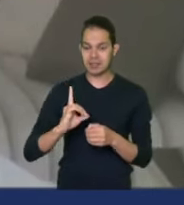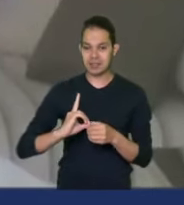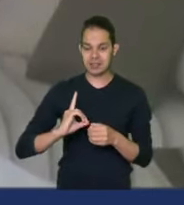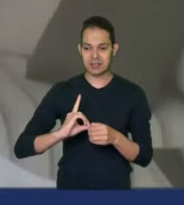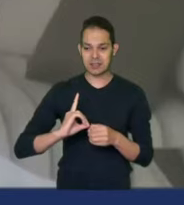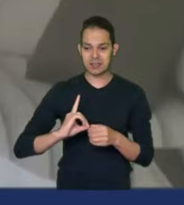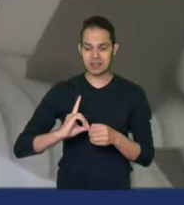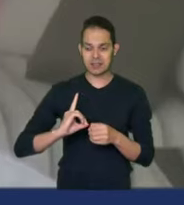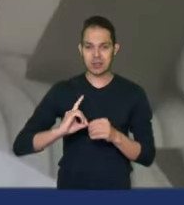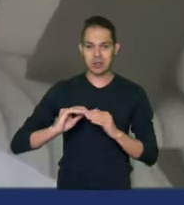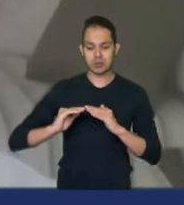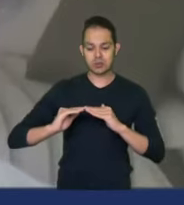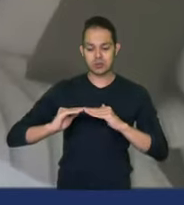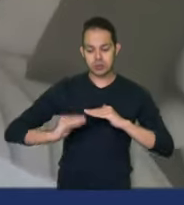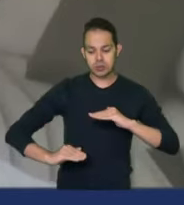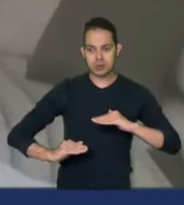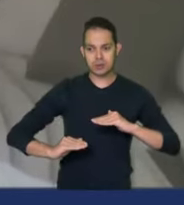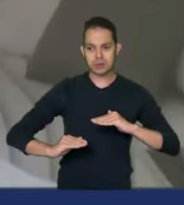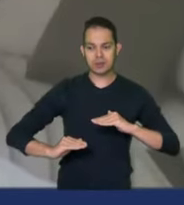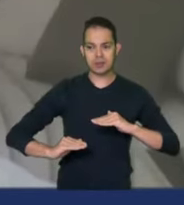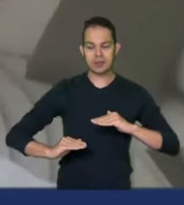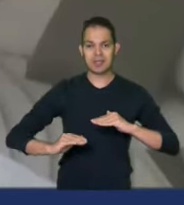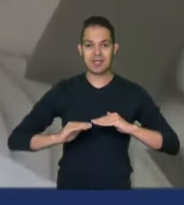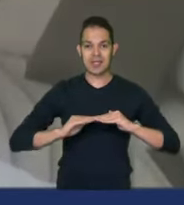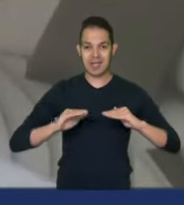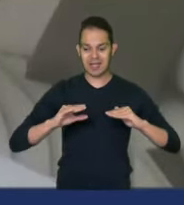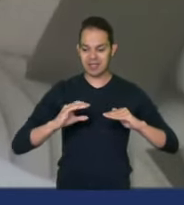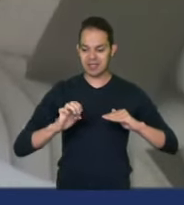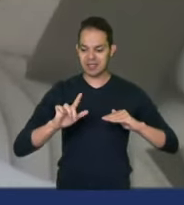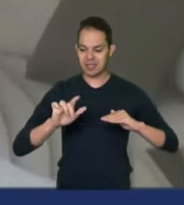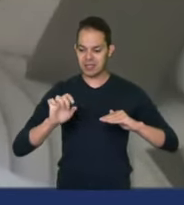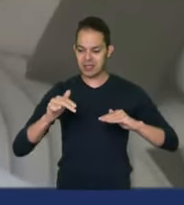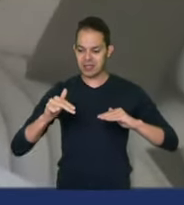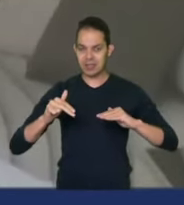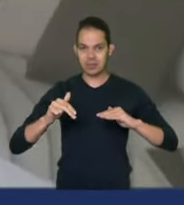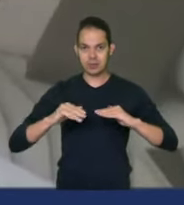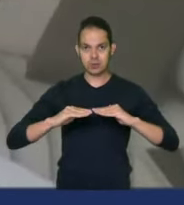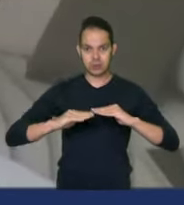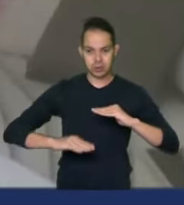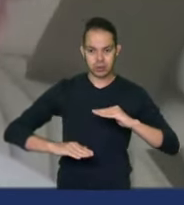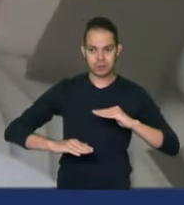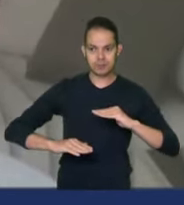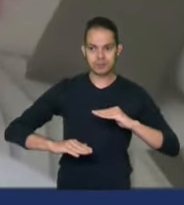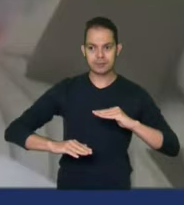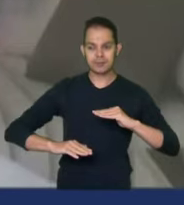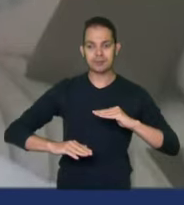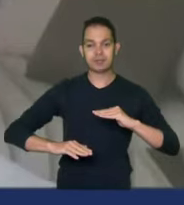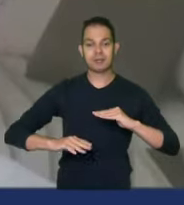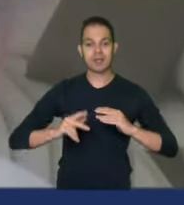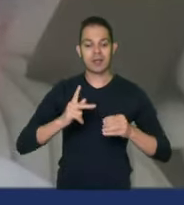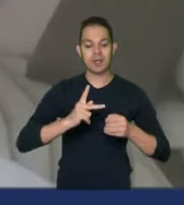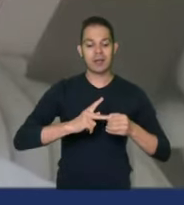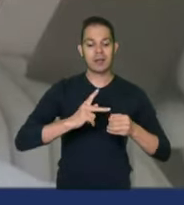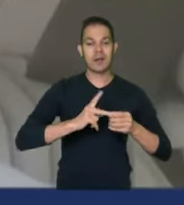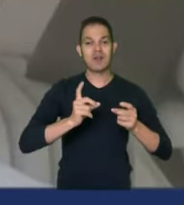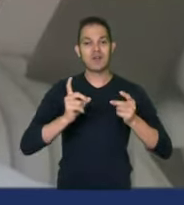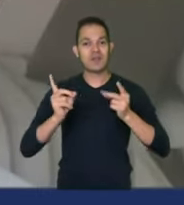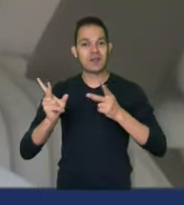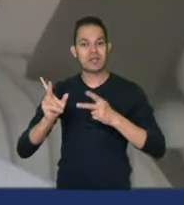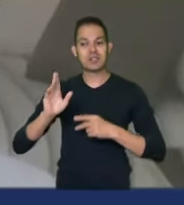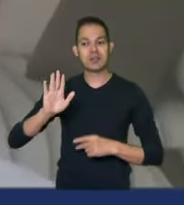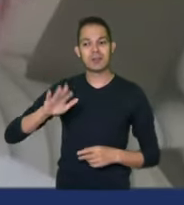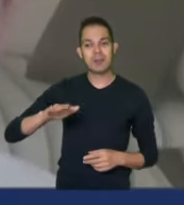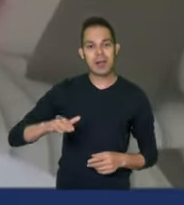muito abaixo do preço da Selém. Só reforçar o que o David falou. A Petrobras vende abaixo do preço da